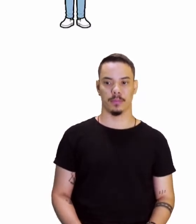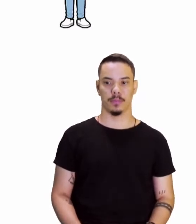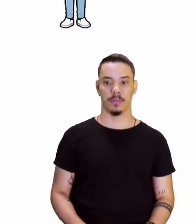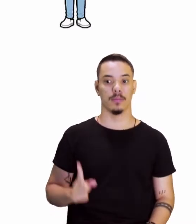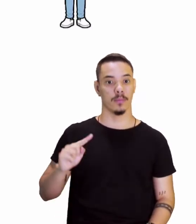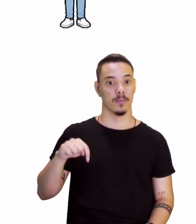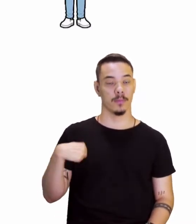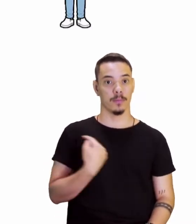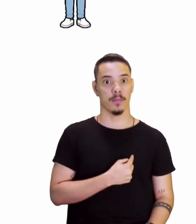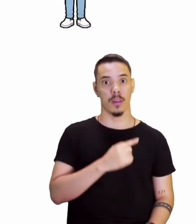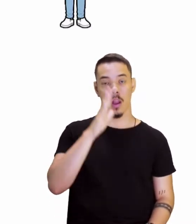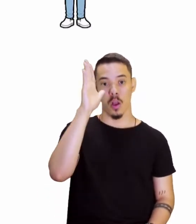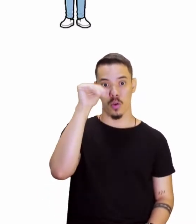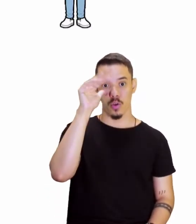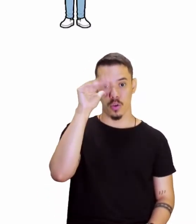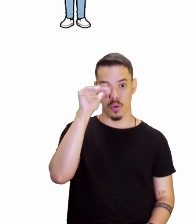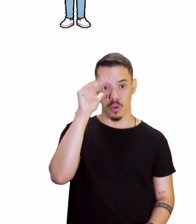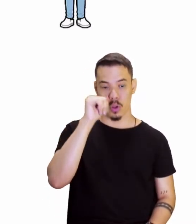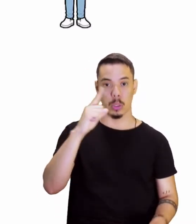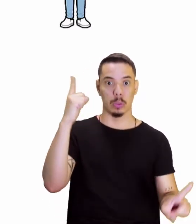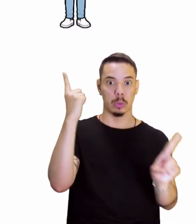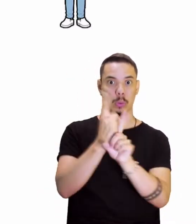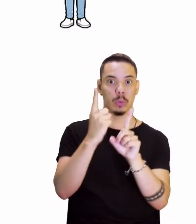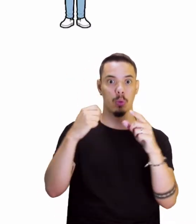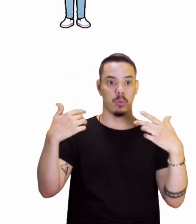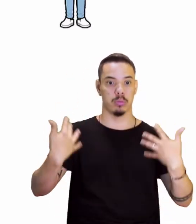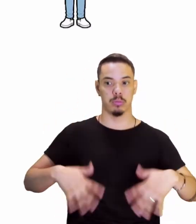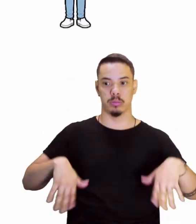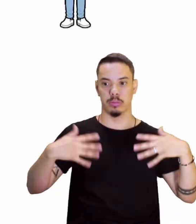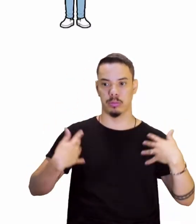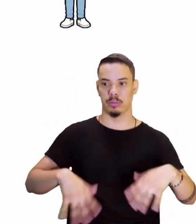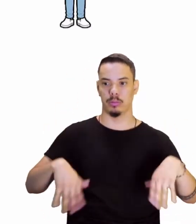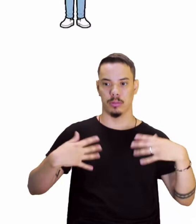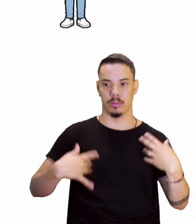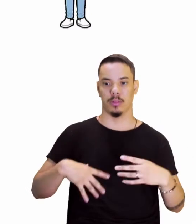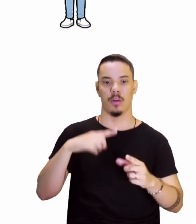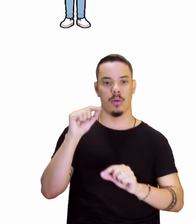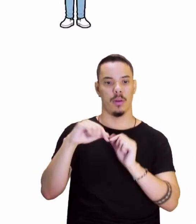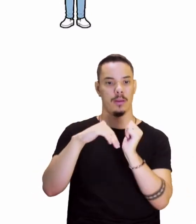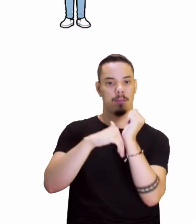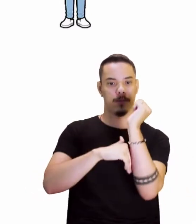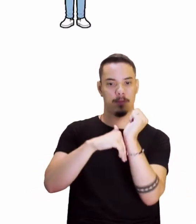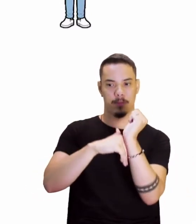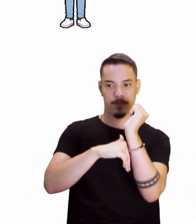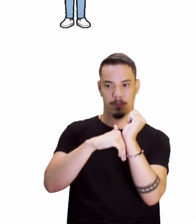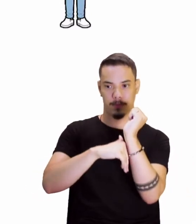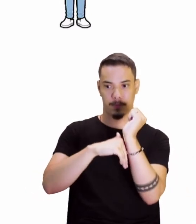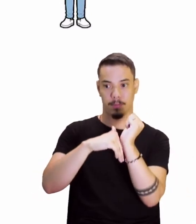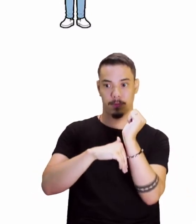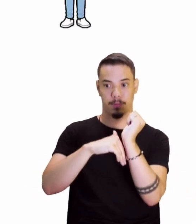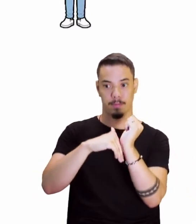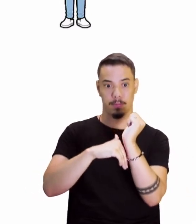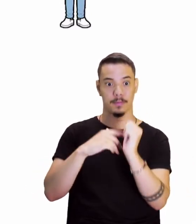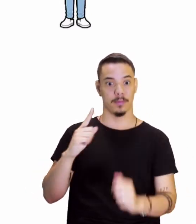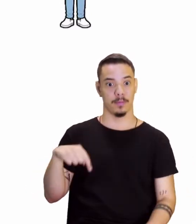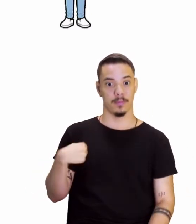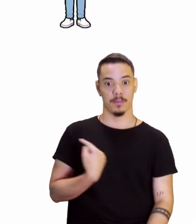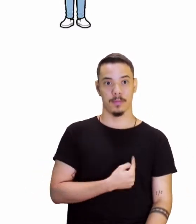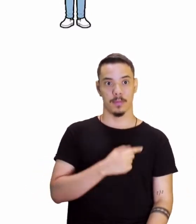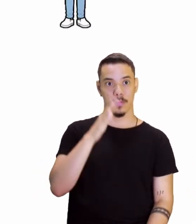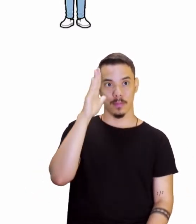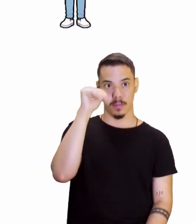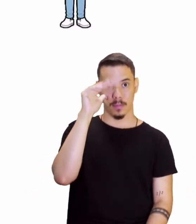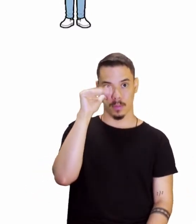Estamos curiosos em encontrar, ó, o segredo. Ó, estamos curiosos